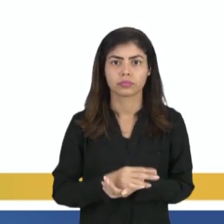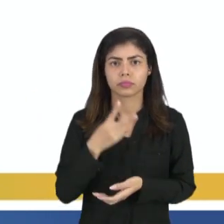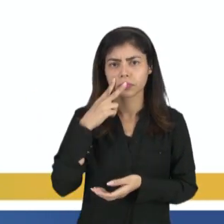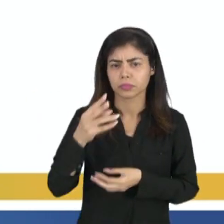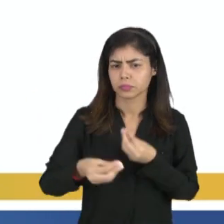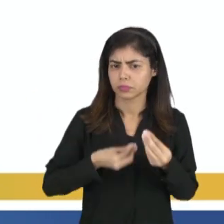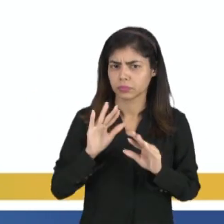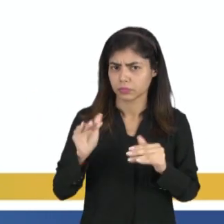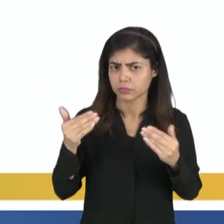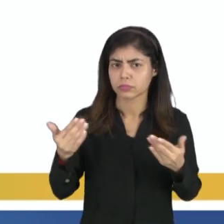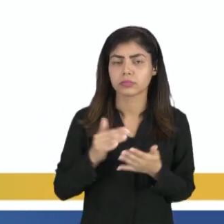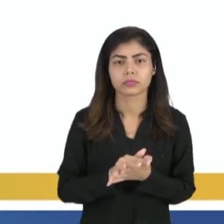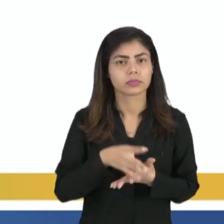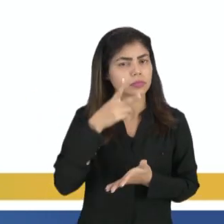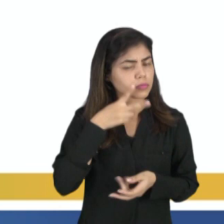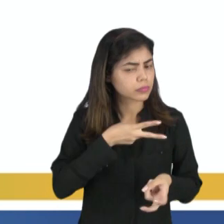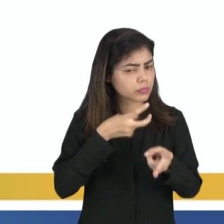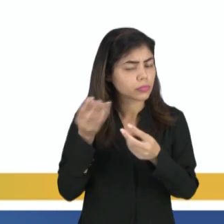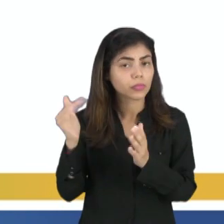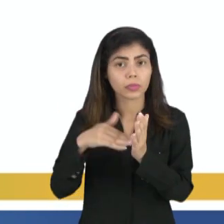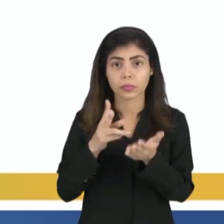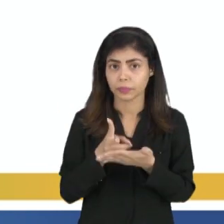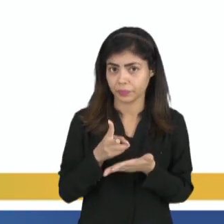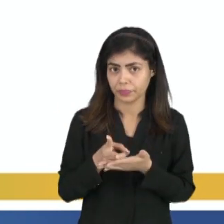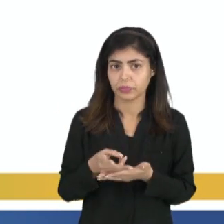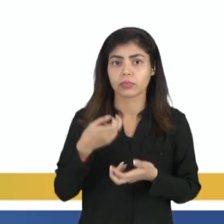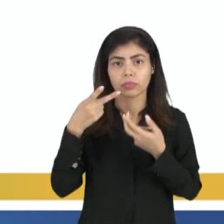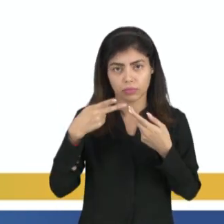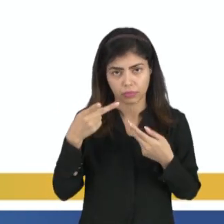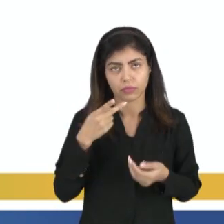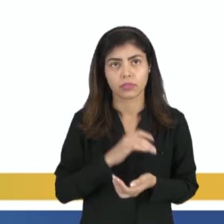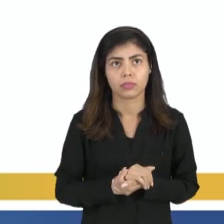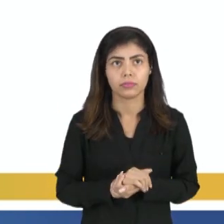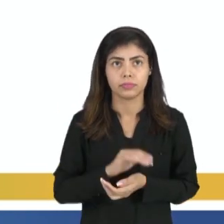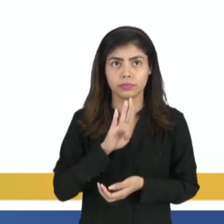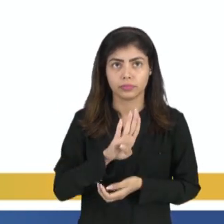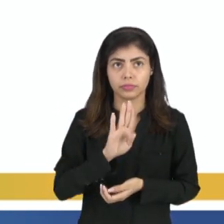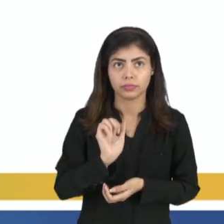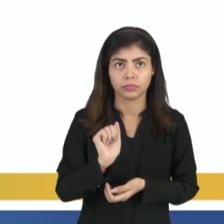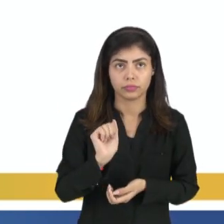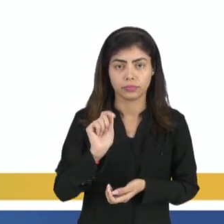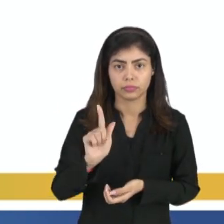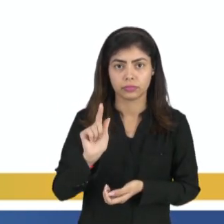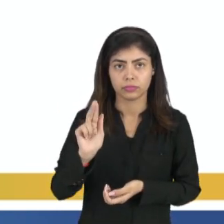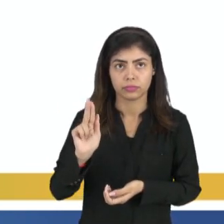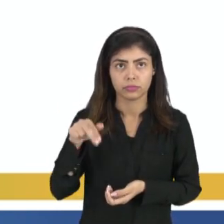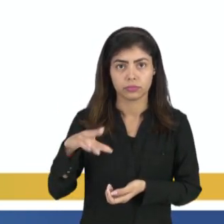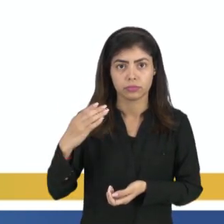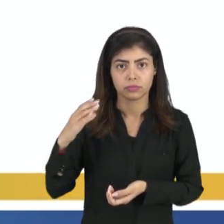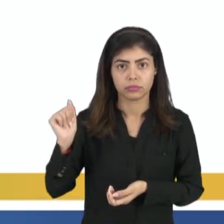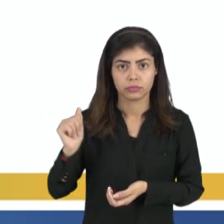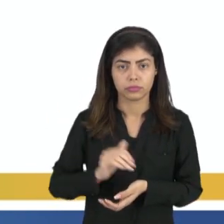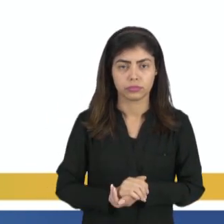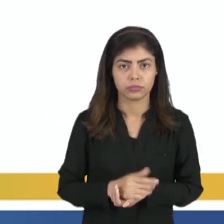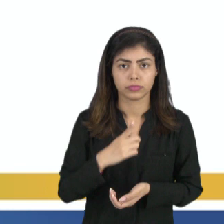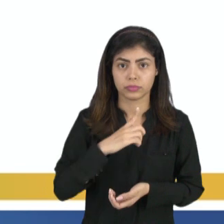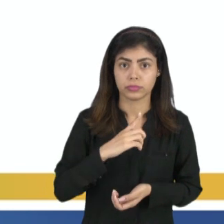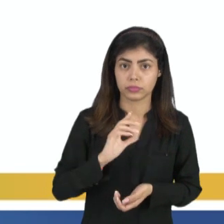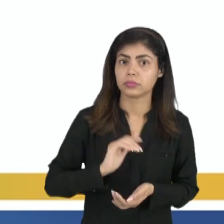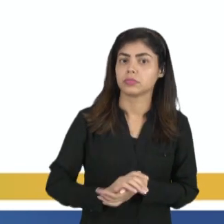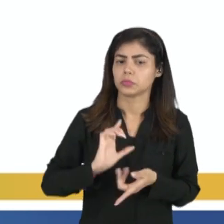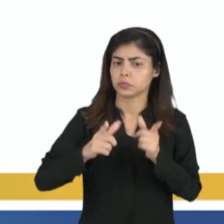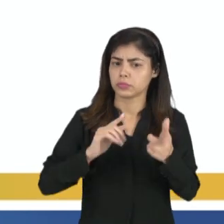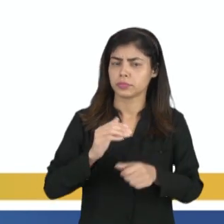ver qual é vamos tentar ouvir direitinho ou até mesmo pronunciarmos bagunça e a tem uma